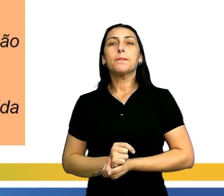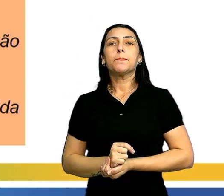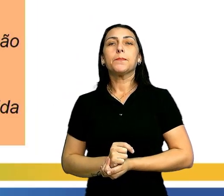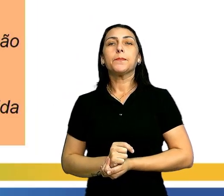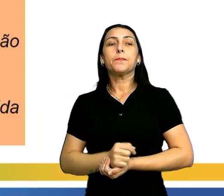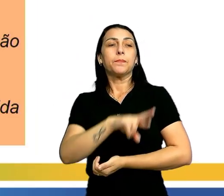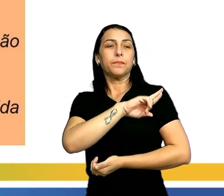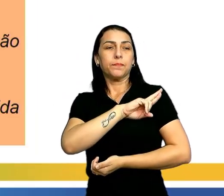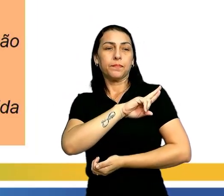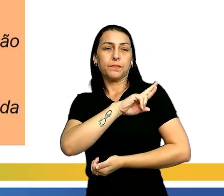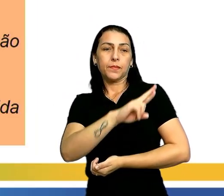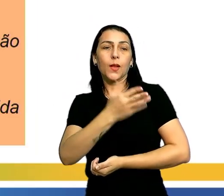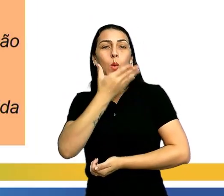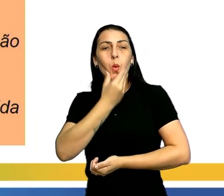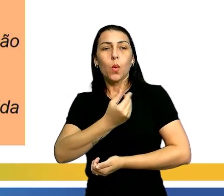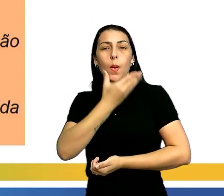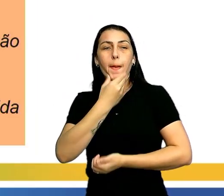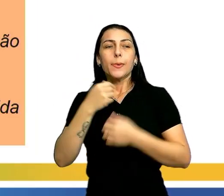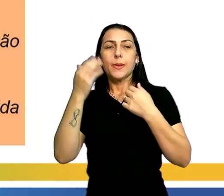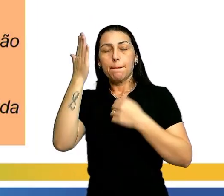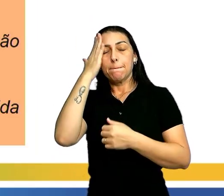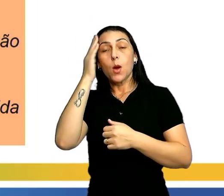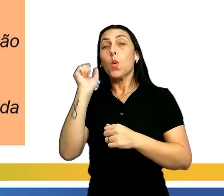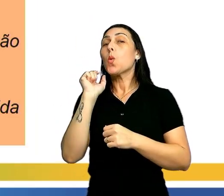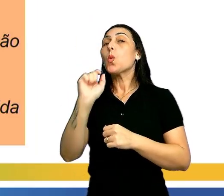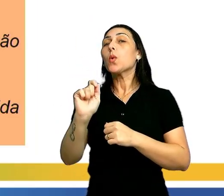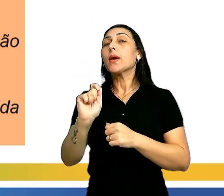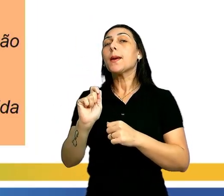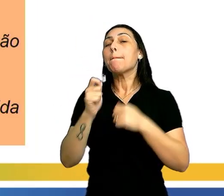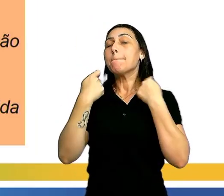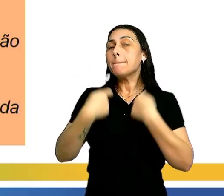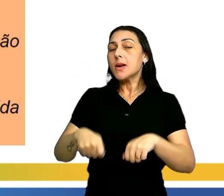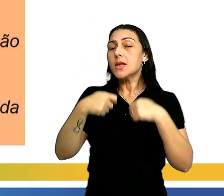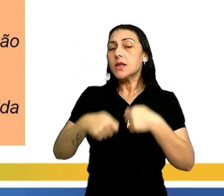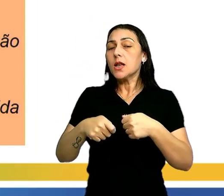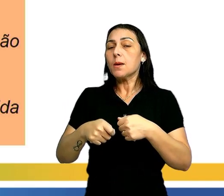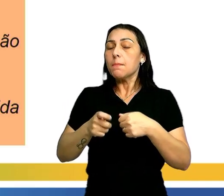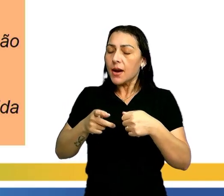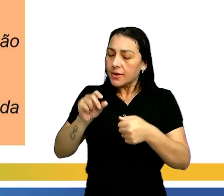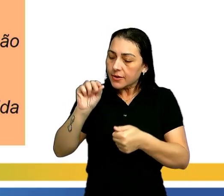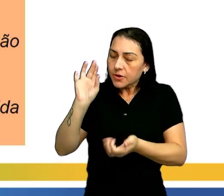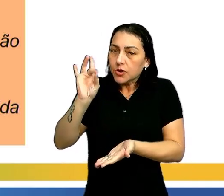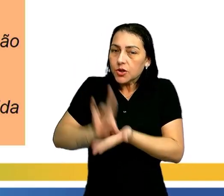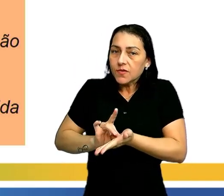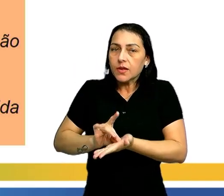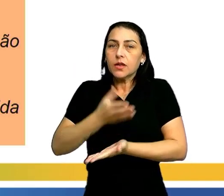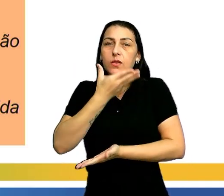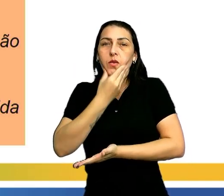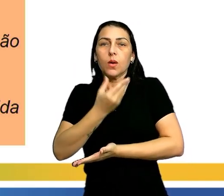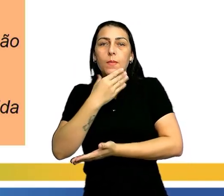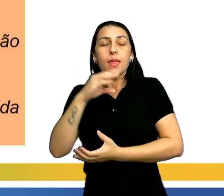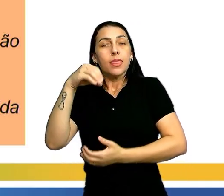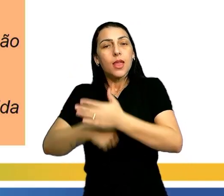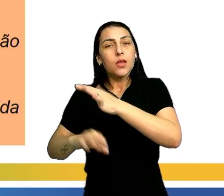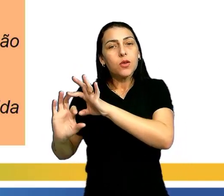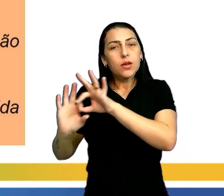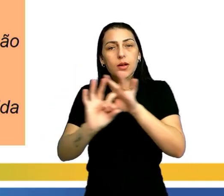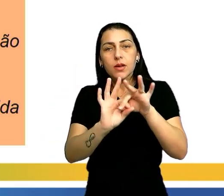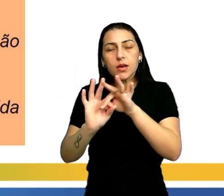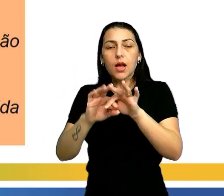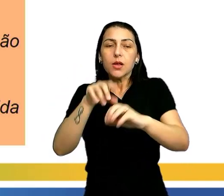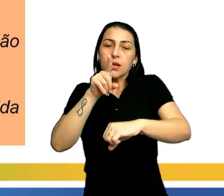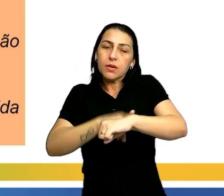missão suprema do homem é saber o que precisa para ser homem. Então, dentro de cada contexto, dentro de cada